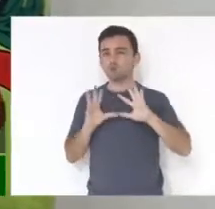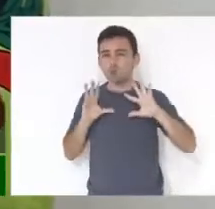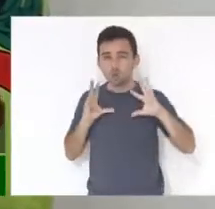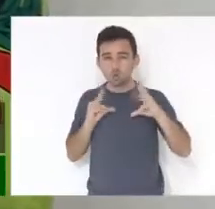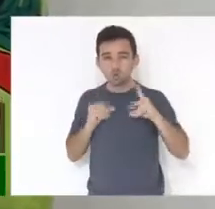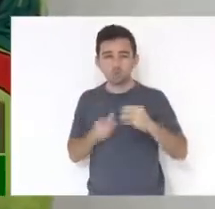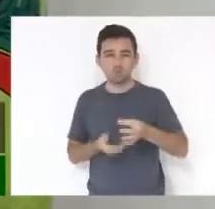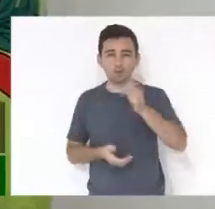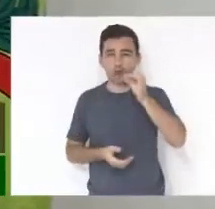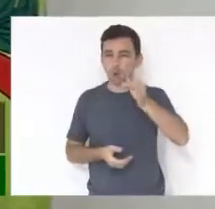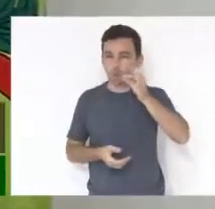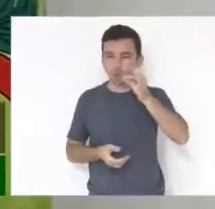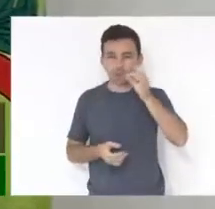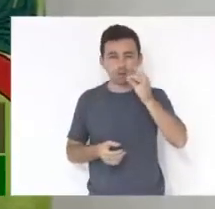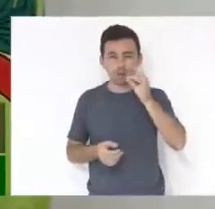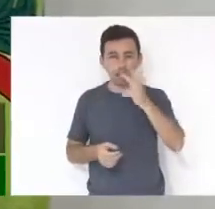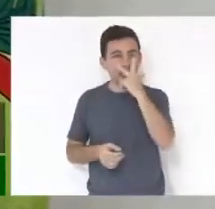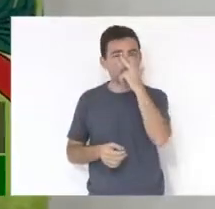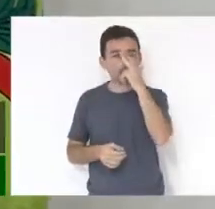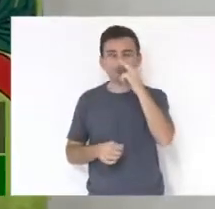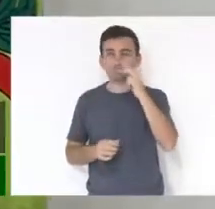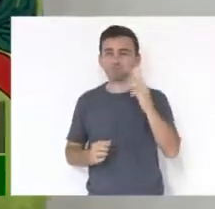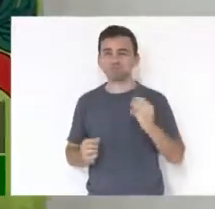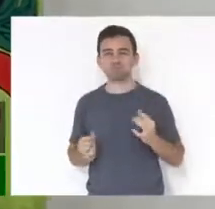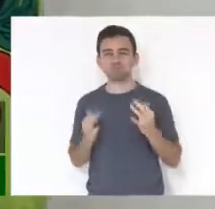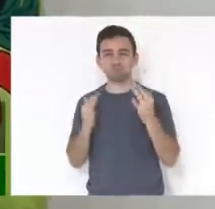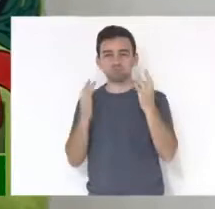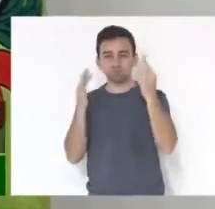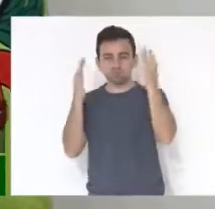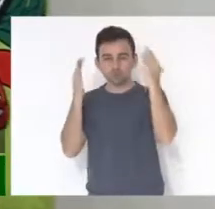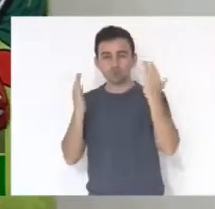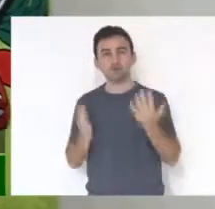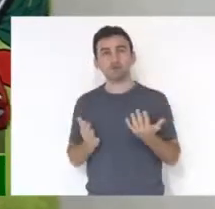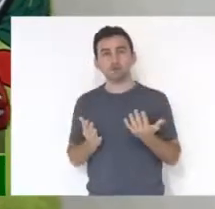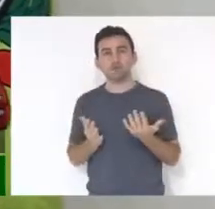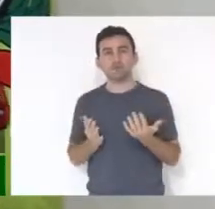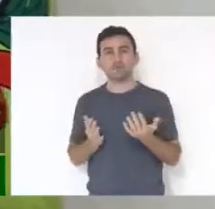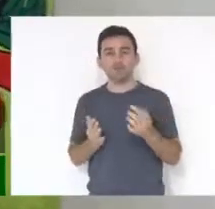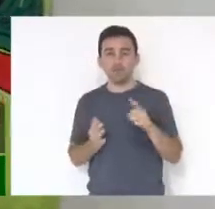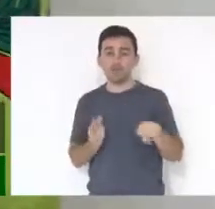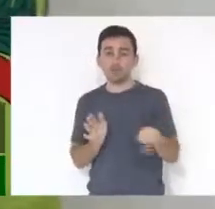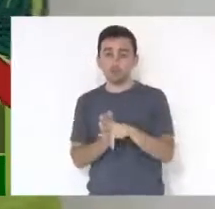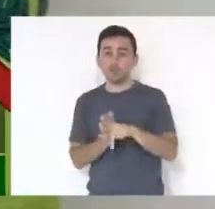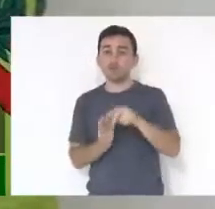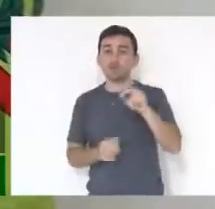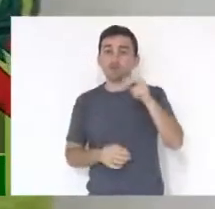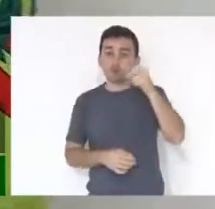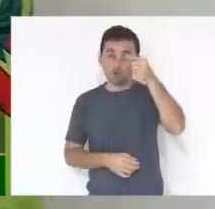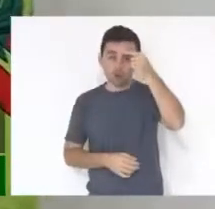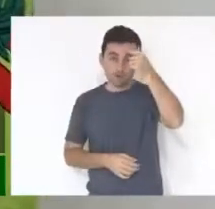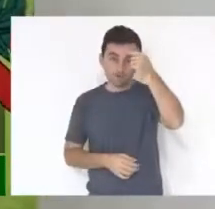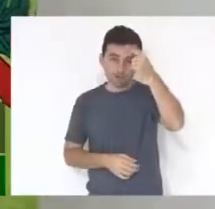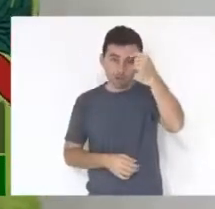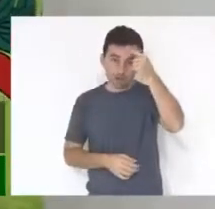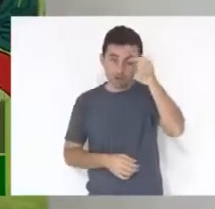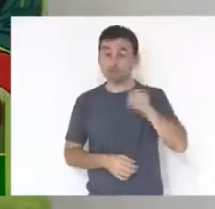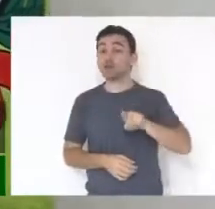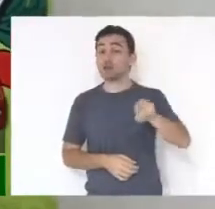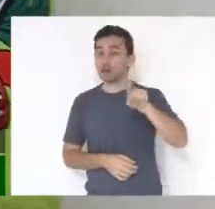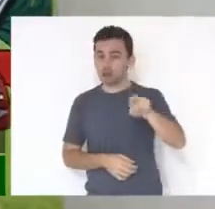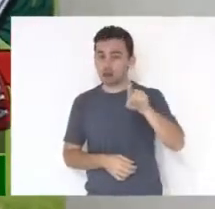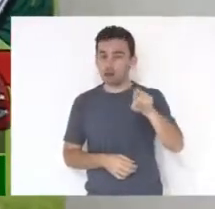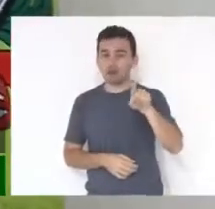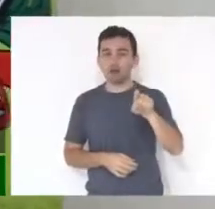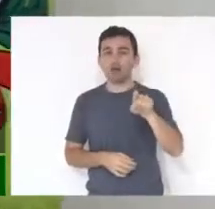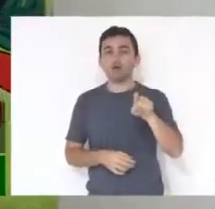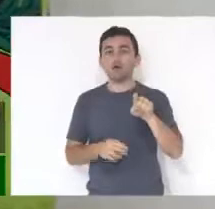a céu aberto, diz o aluno. Tinha o bosque da UFSC, esse é exemplo da UFSC, mas na UDESC também tem o bosquinho da maconha, porque eu sei, porque eu